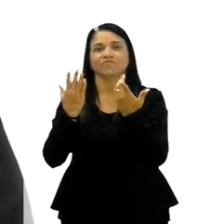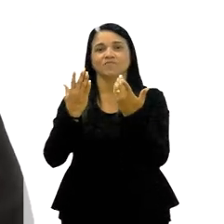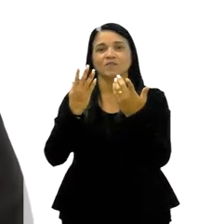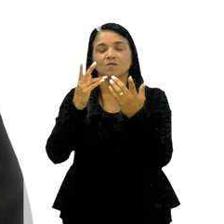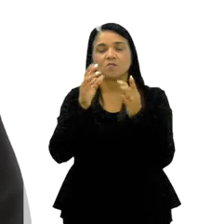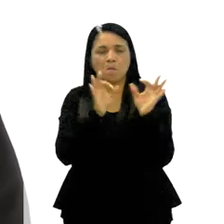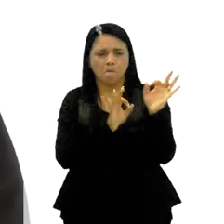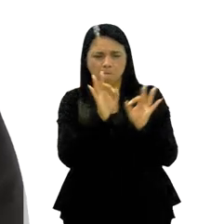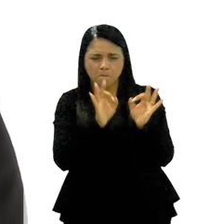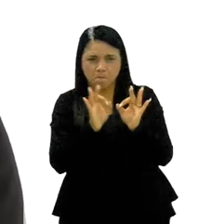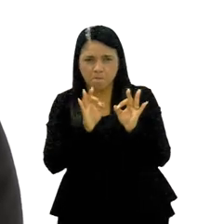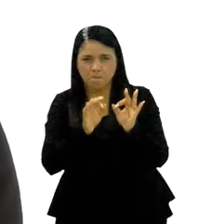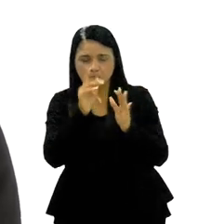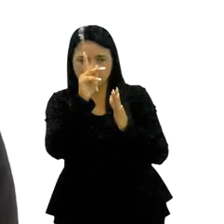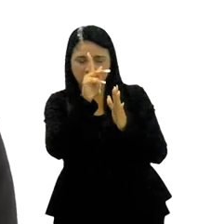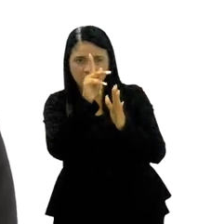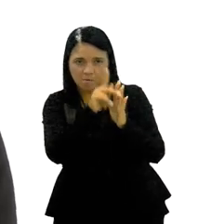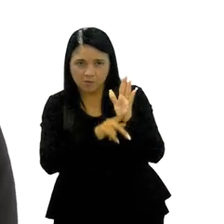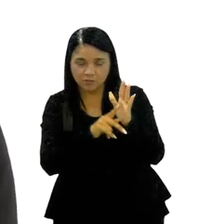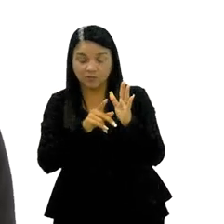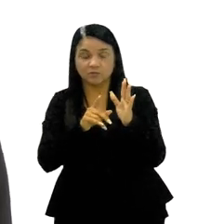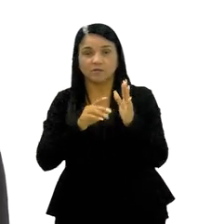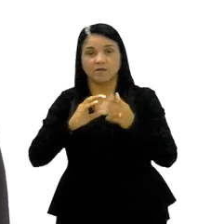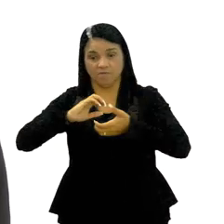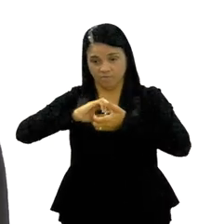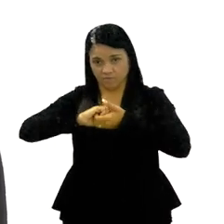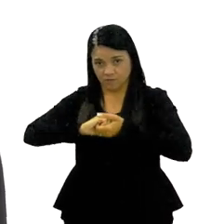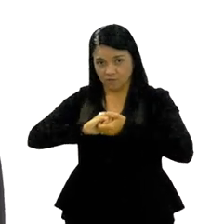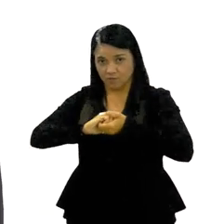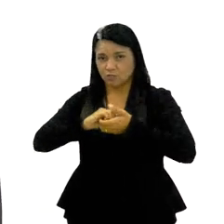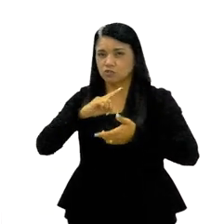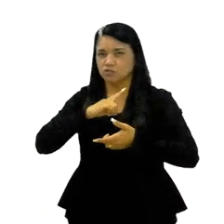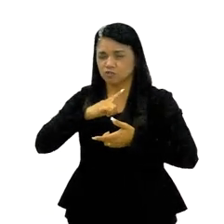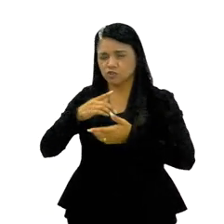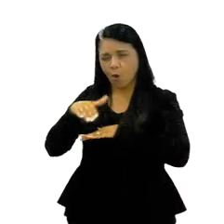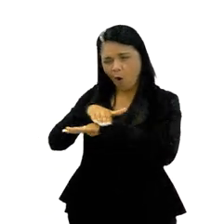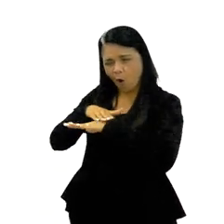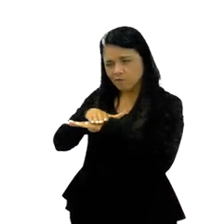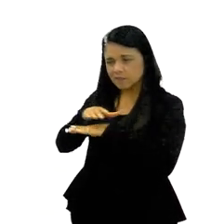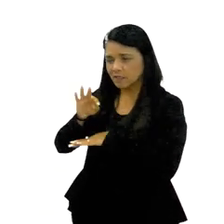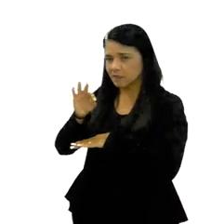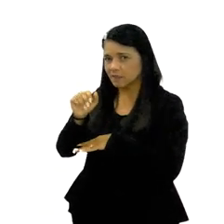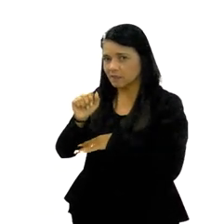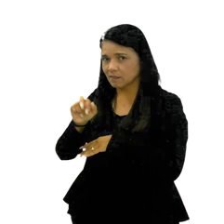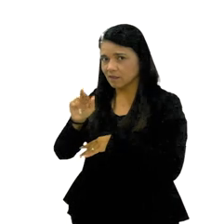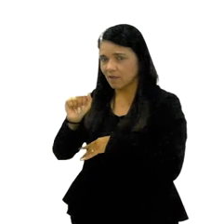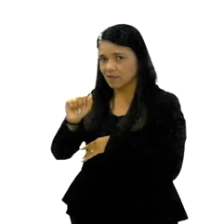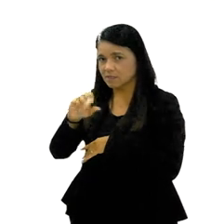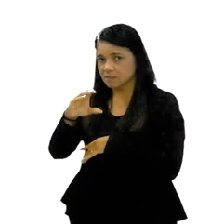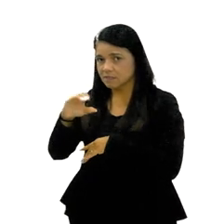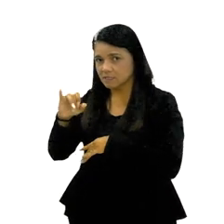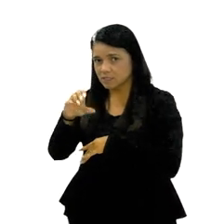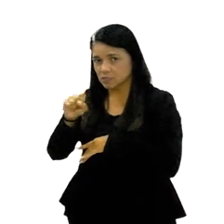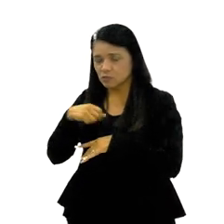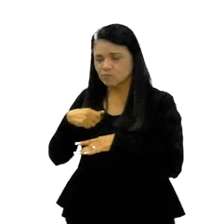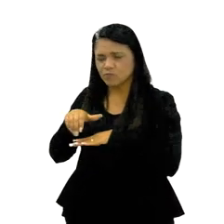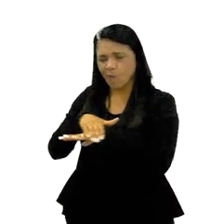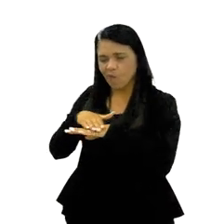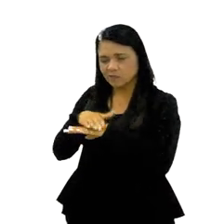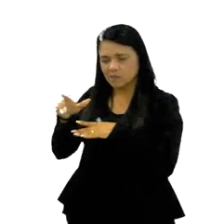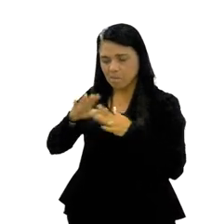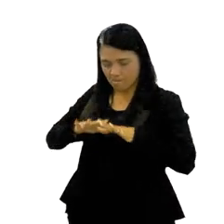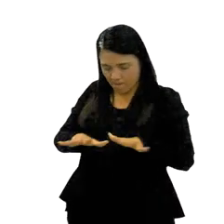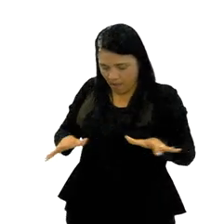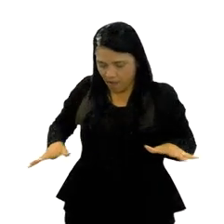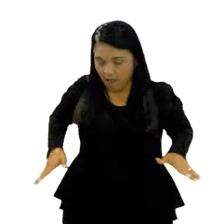né? Durante o protótipo da Viradouro, eu conversei com o Tarcísio e a gente tinha aquela baiana incrível, que ela era